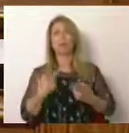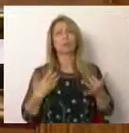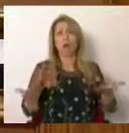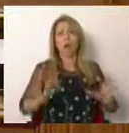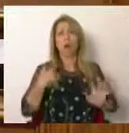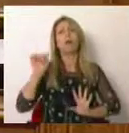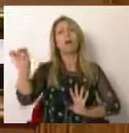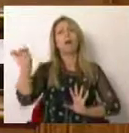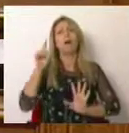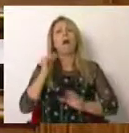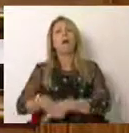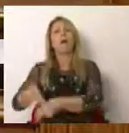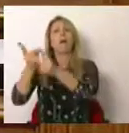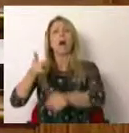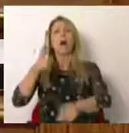Ministério responsável